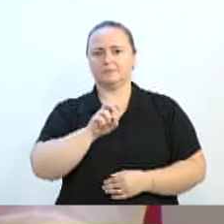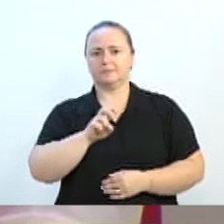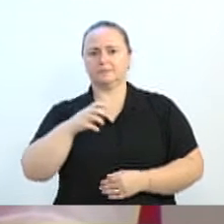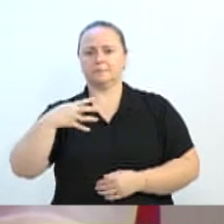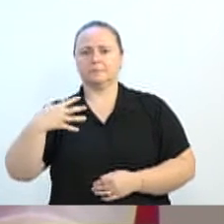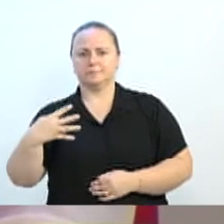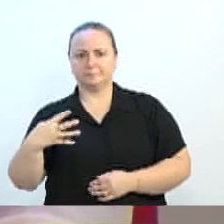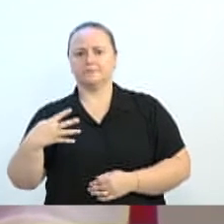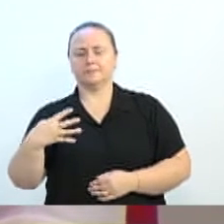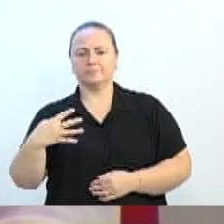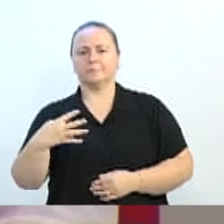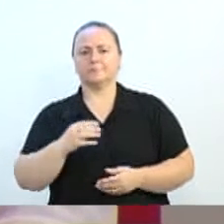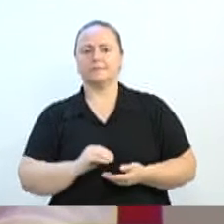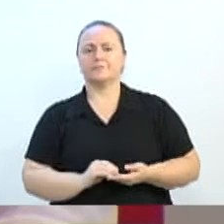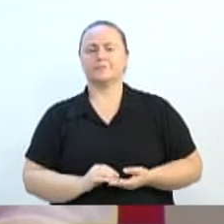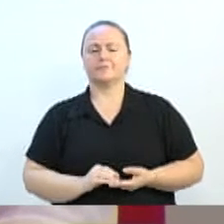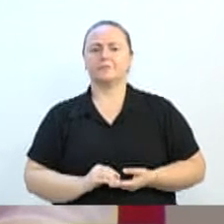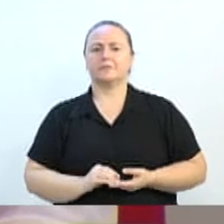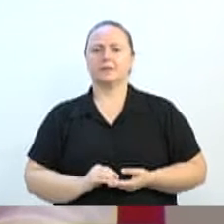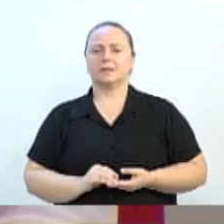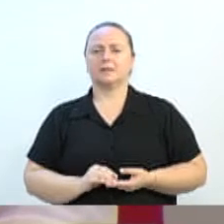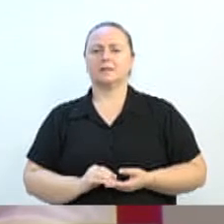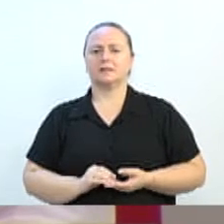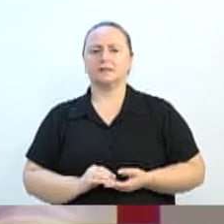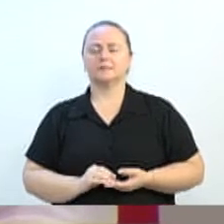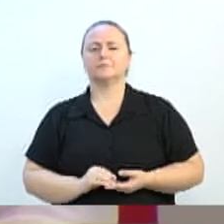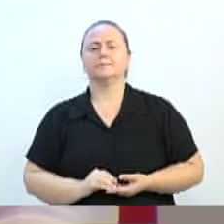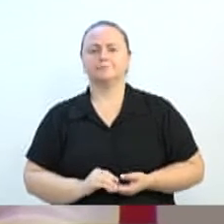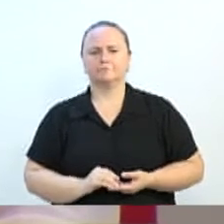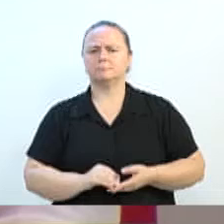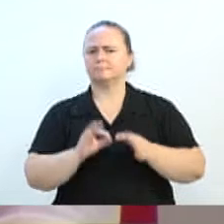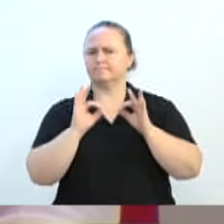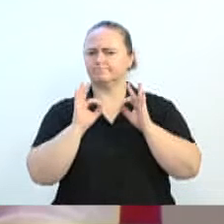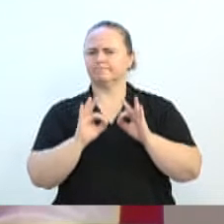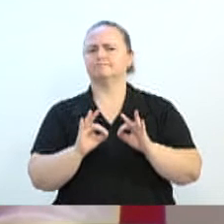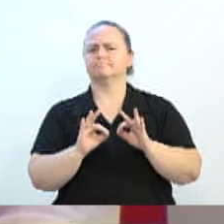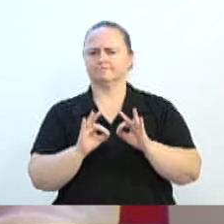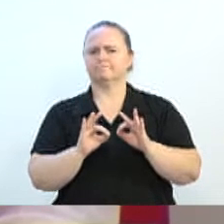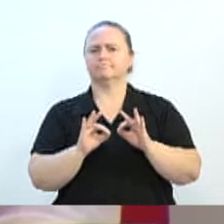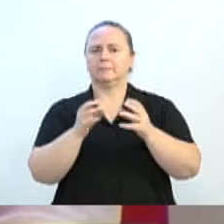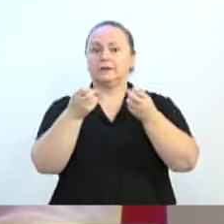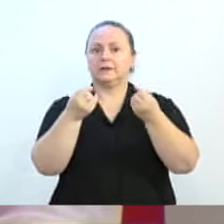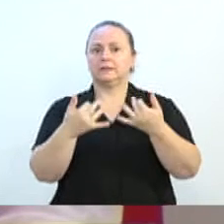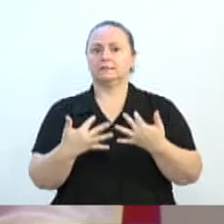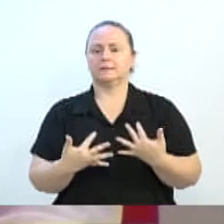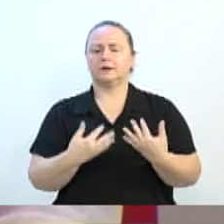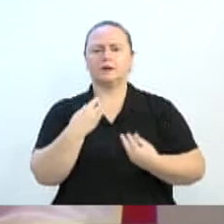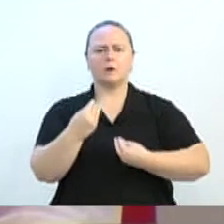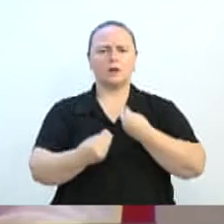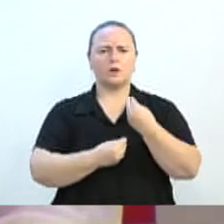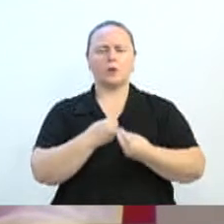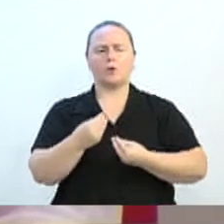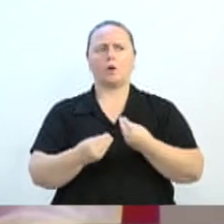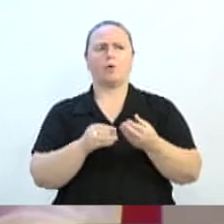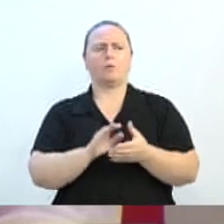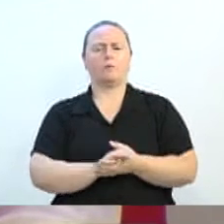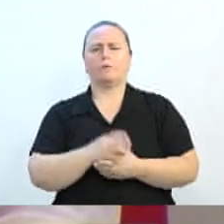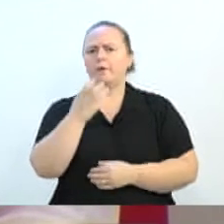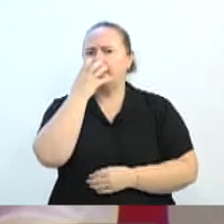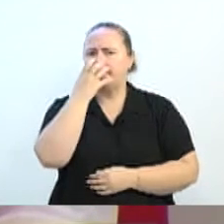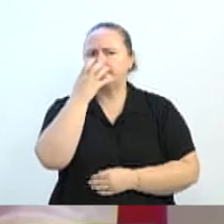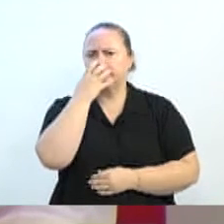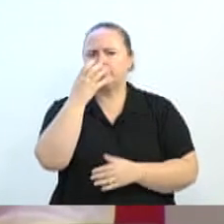código de controle pessoal de animais que perfeitamente diz fala se dá por cidade de colocar chip no animal